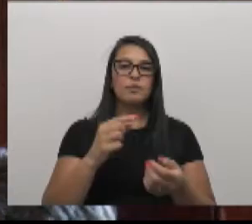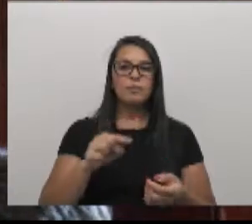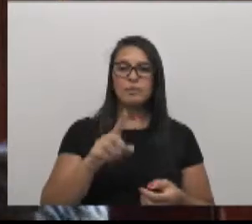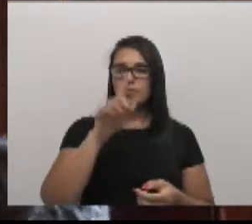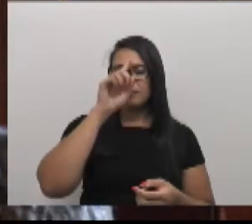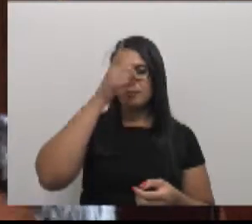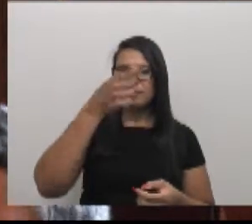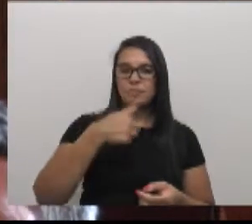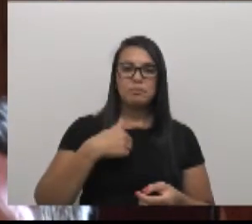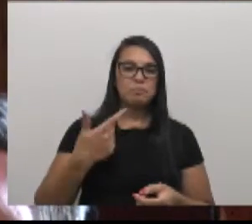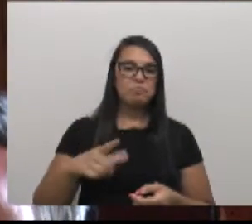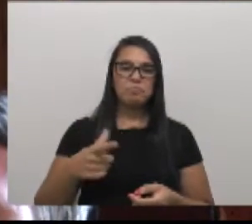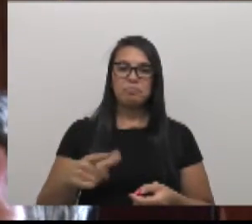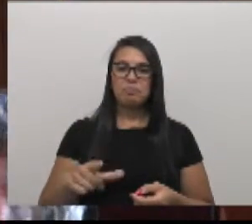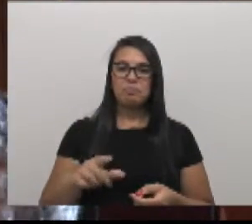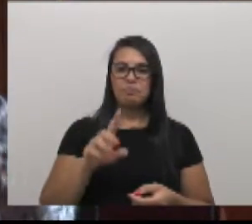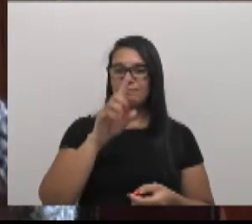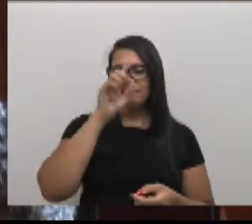Eu não tive ideia.